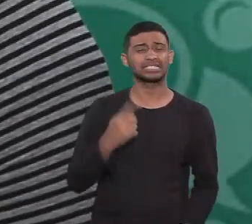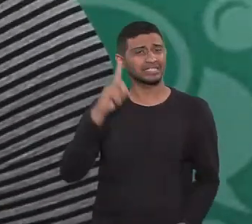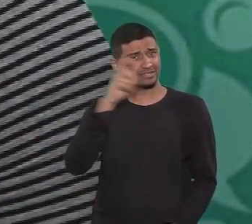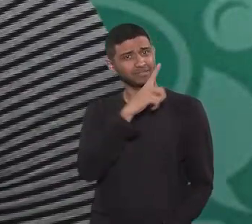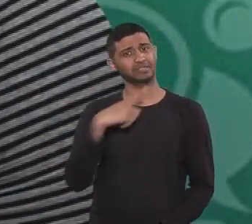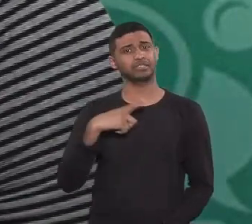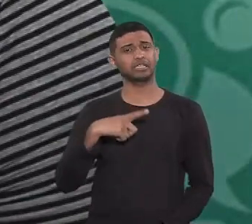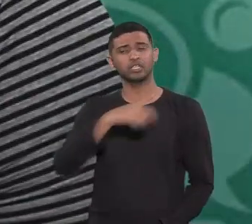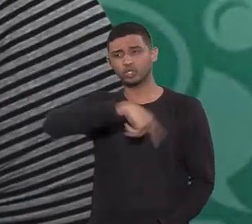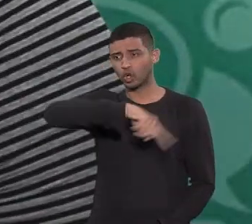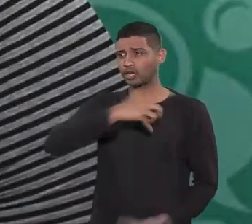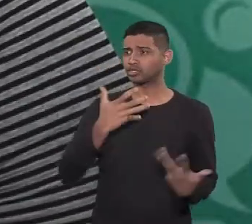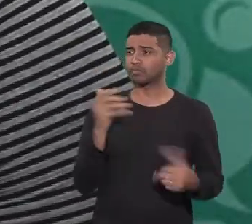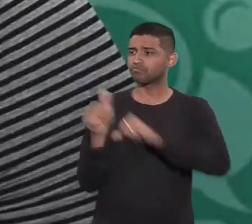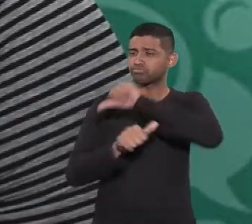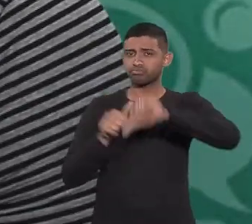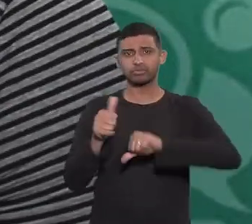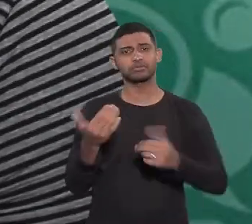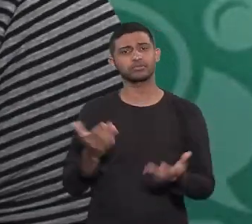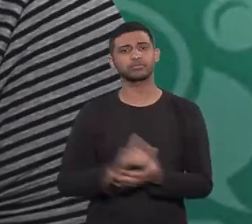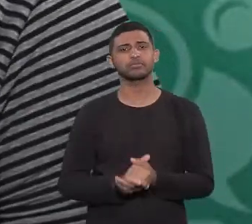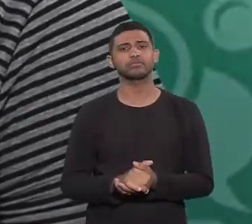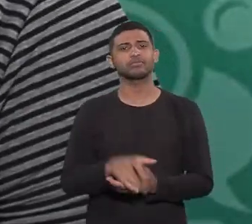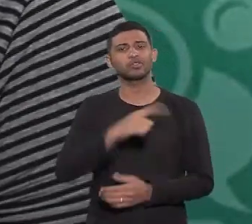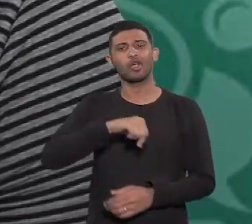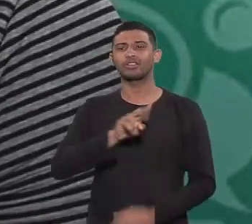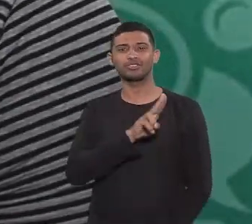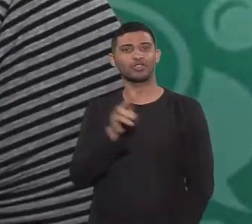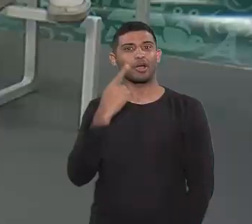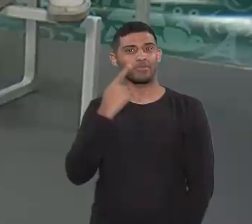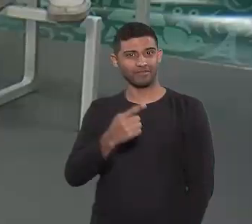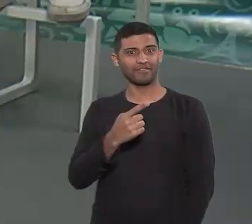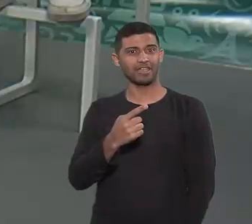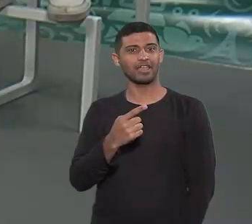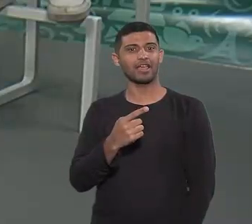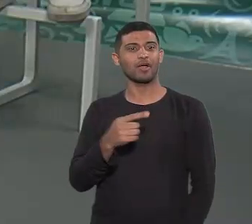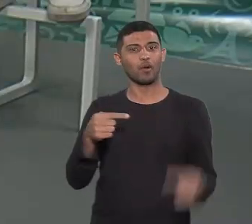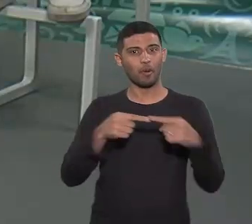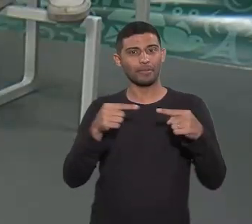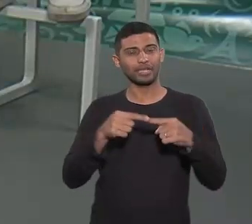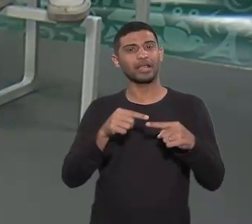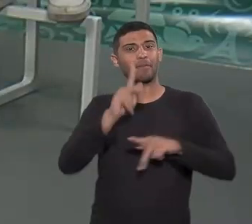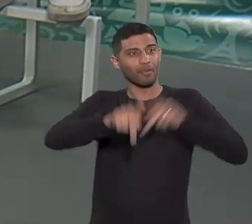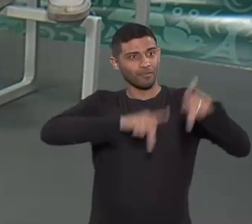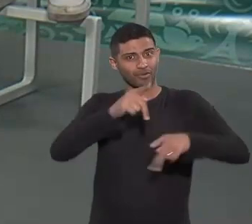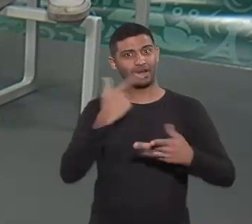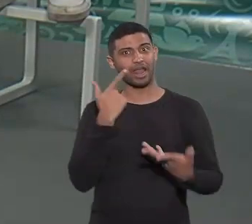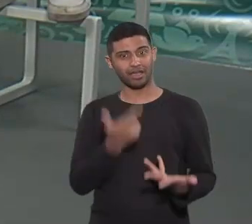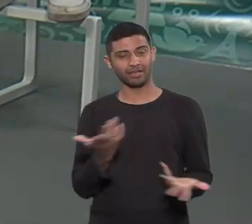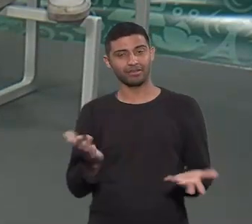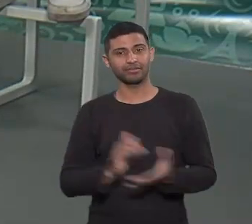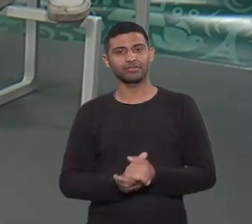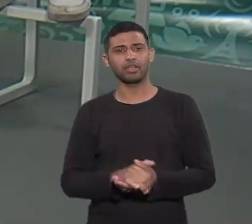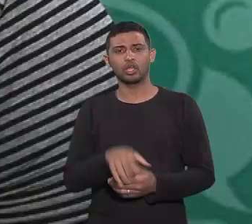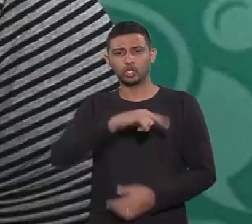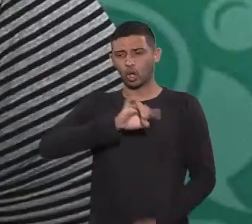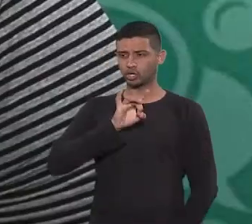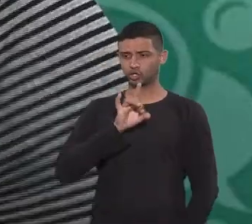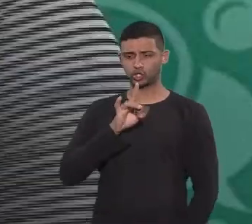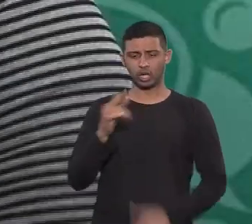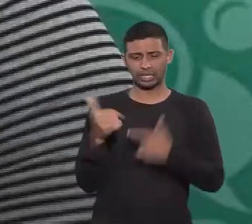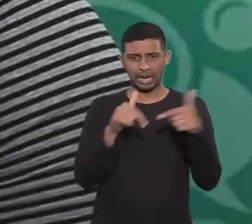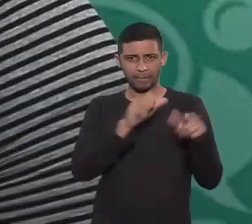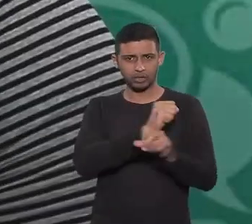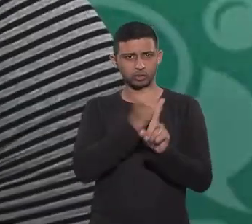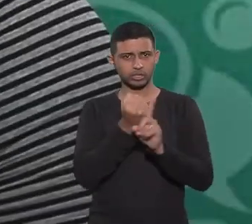ideia é corrigir isso. Tanto que, como você disse, a gente se chama pré-vestibular popular, porque a gente não está só fazendo um